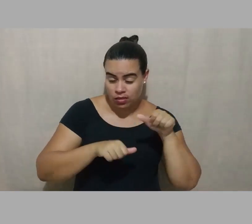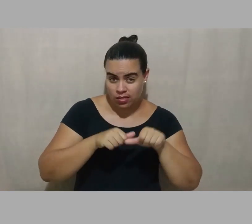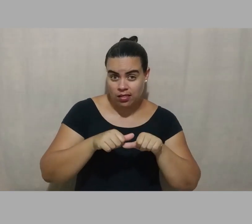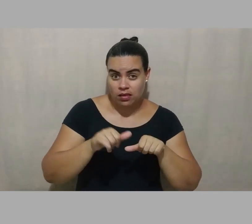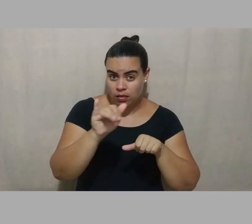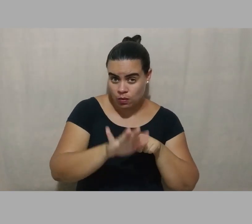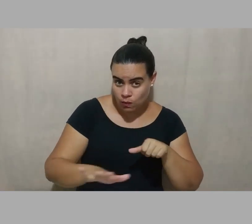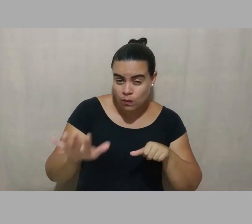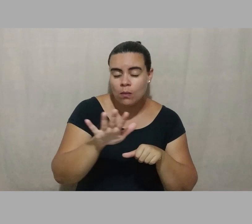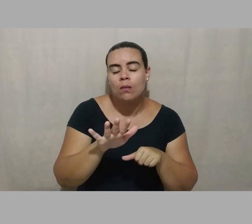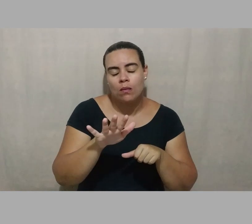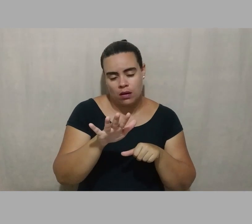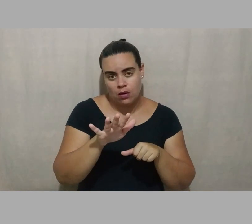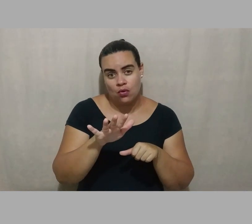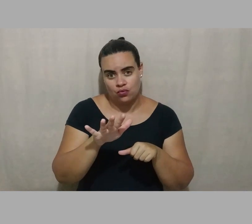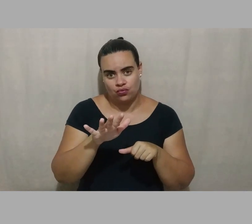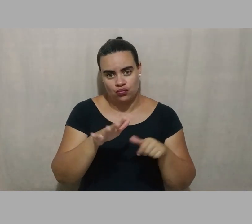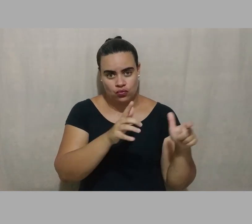reconfigurando a própria paisagem